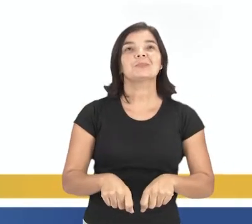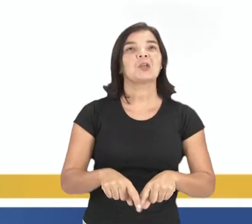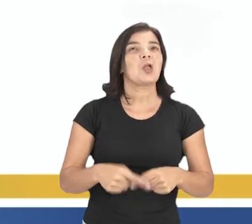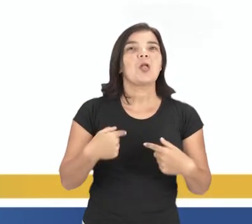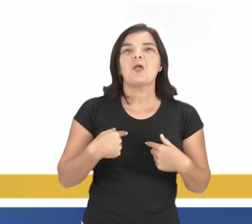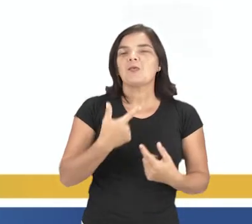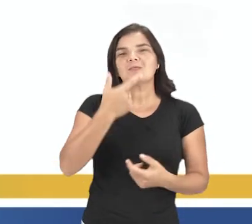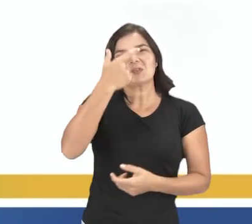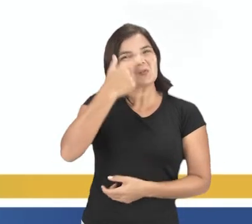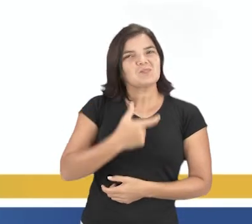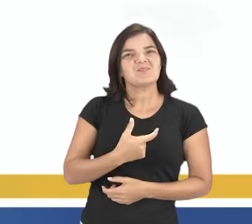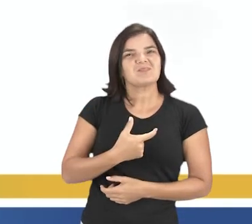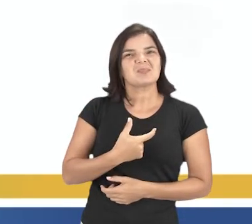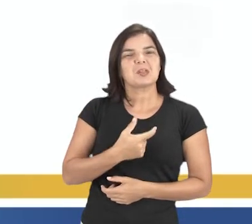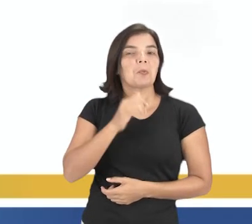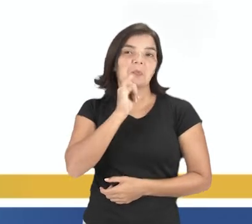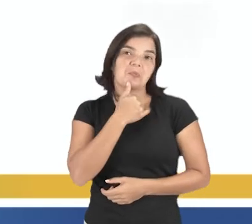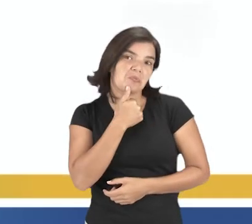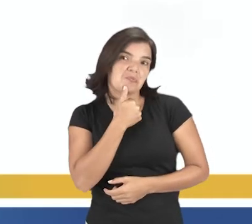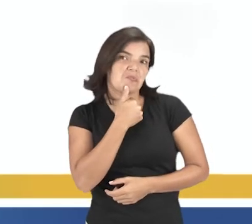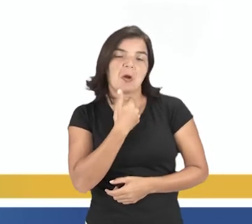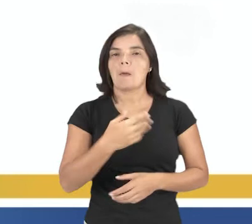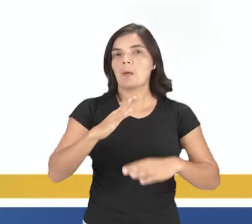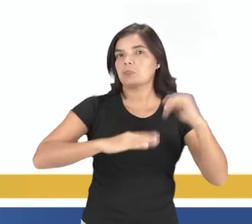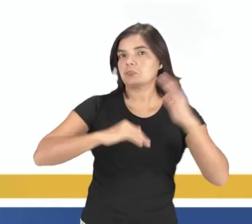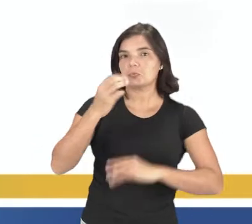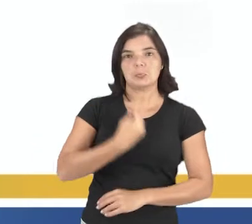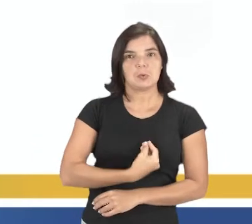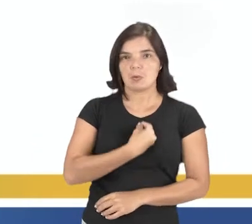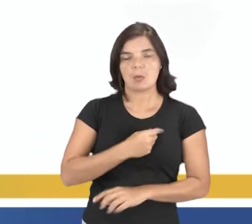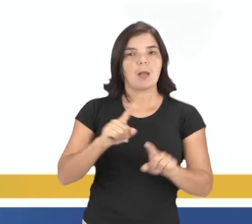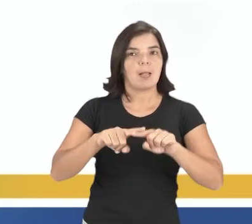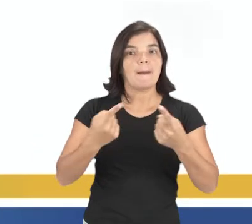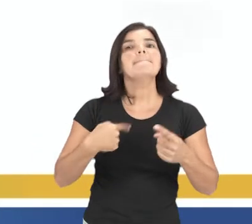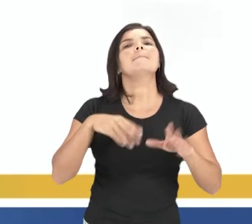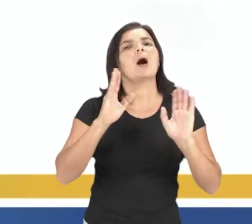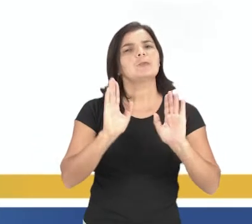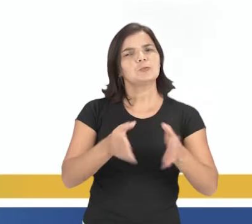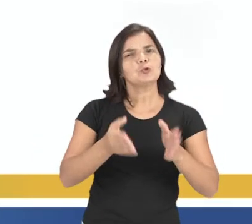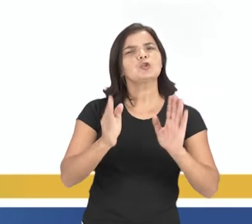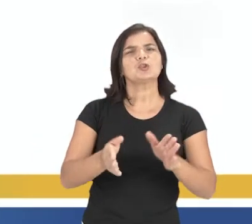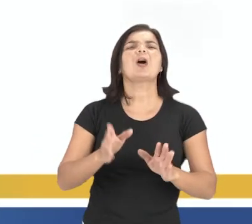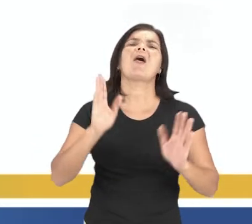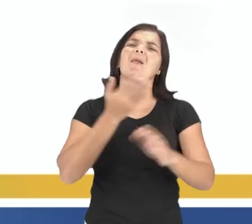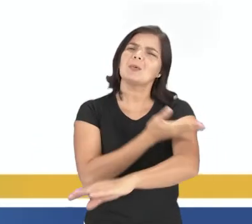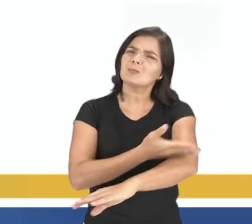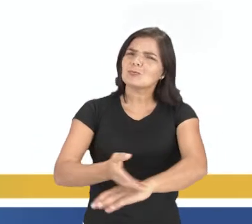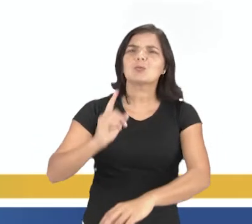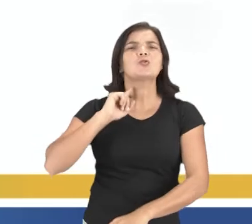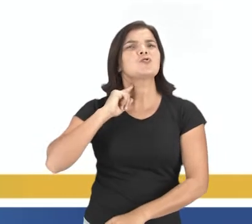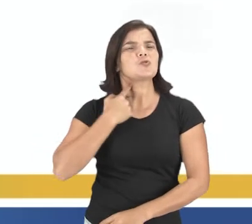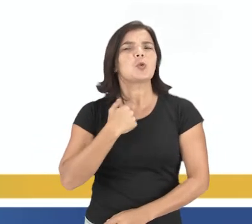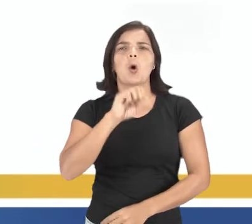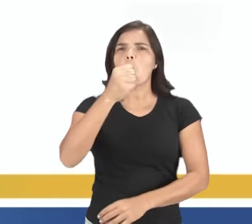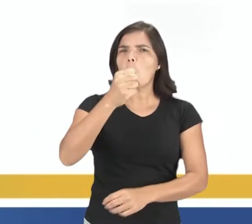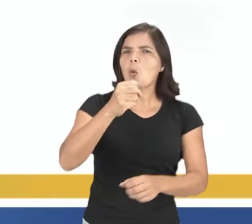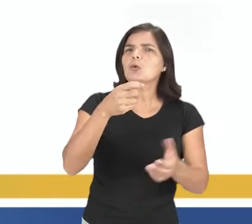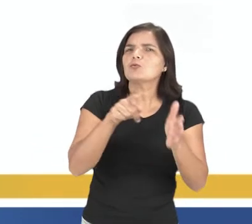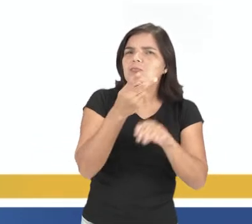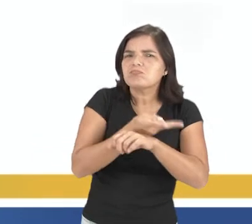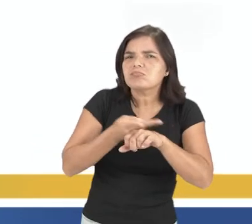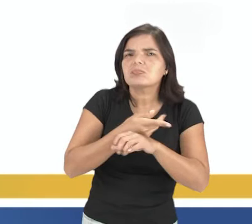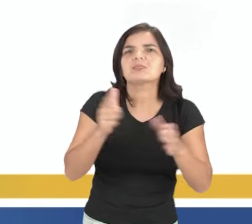Eu não estou descontente com a profissão que exerço. Já habituei-me a andar suja, já faz 8 anos que cato